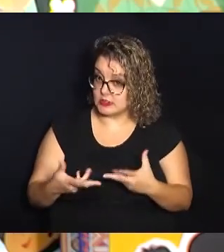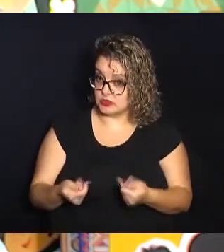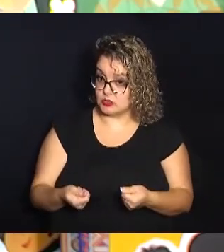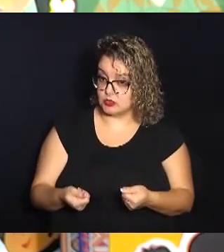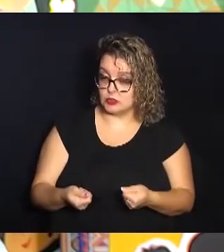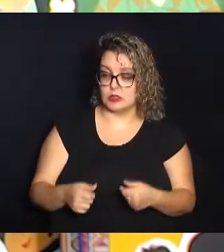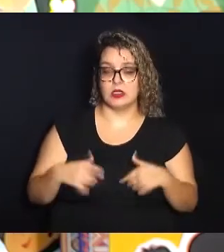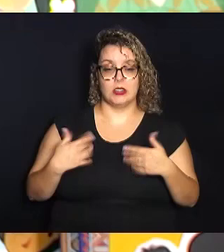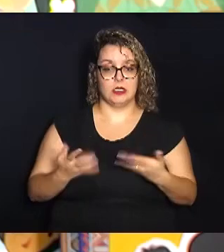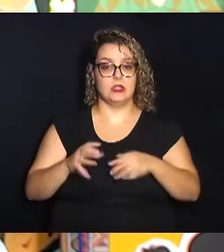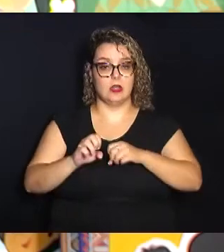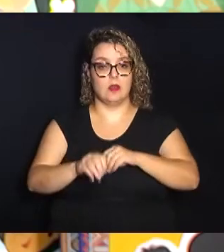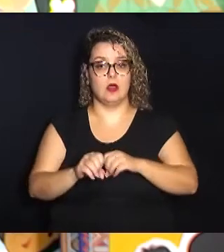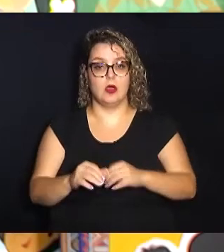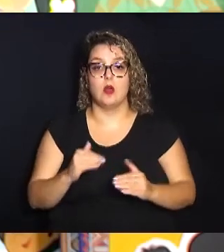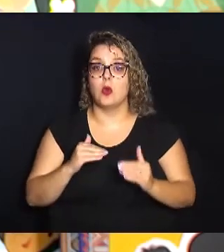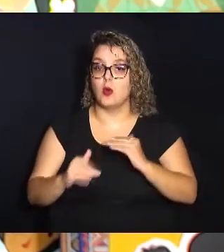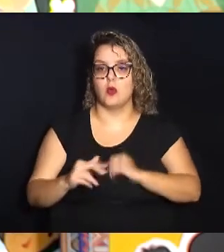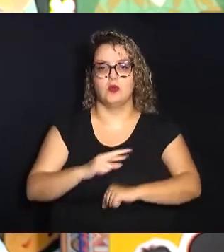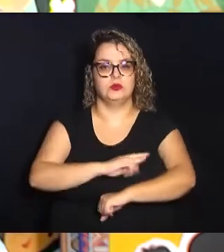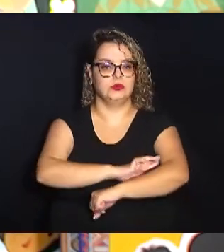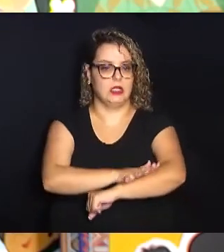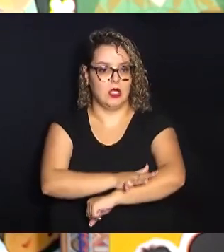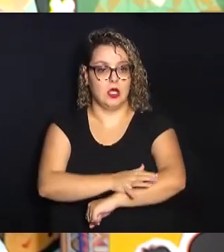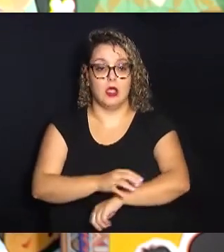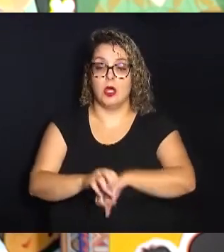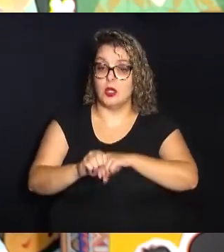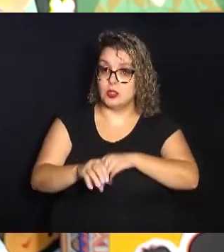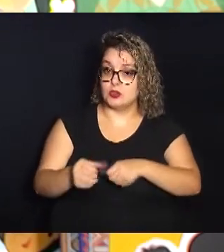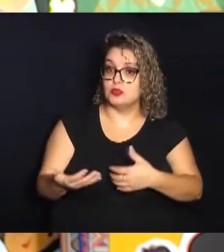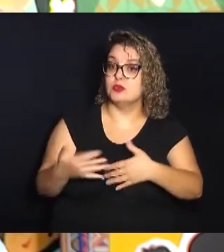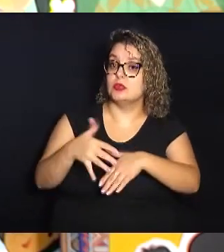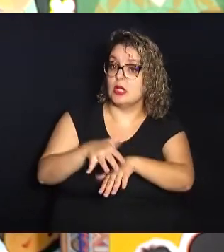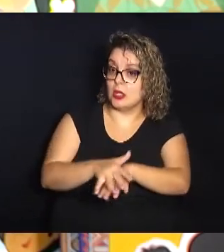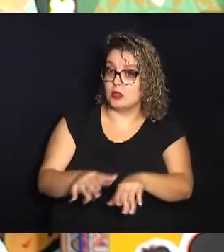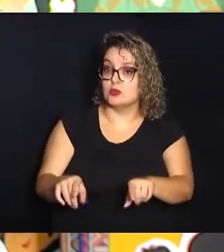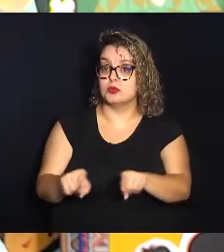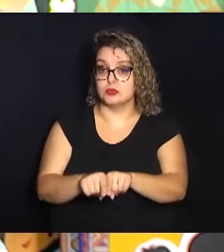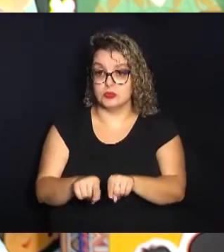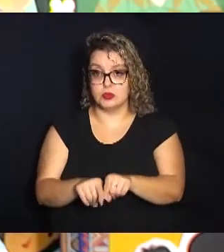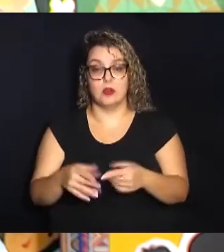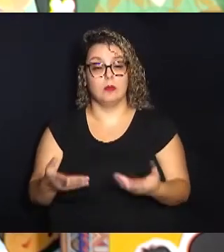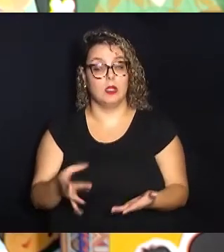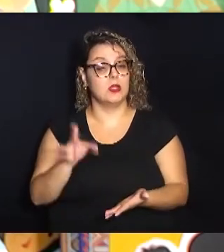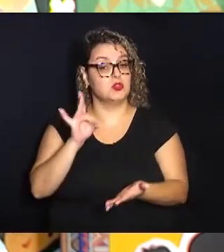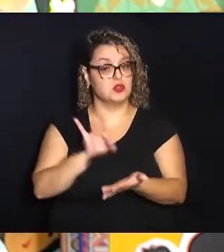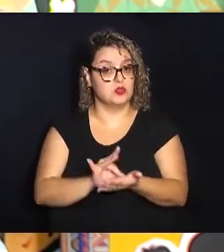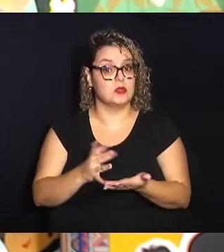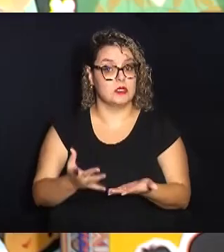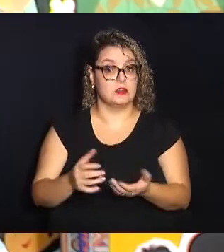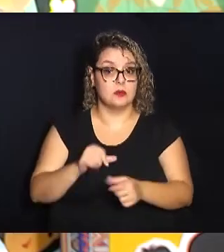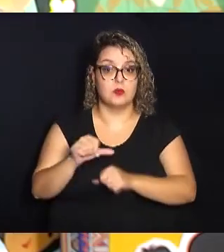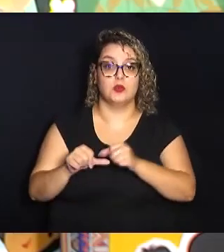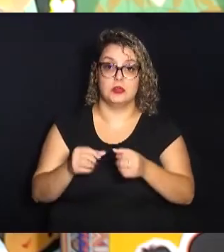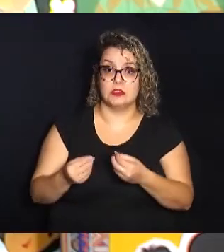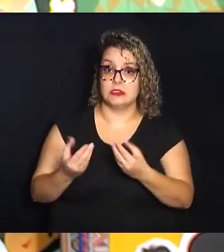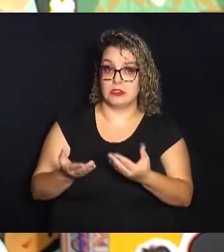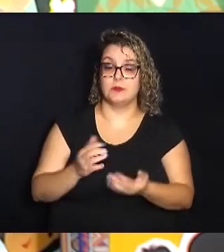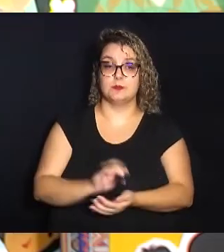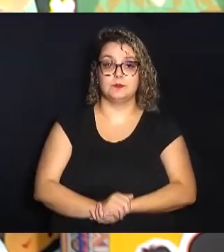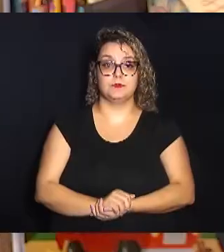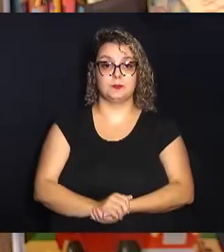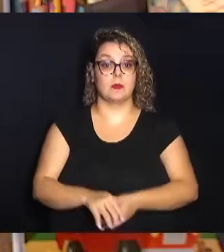raiz de tudo né então a educação antiracista eh a educação inclusiva né Para que de fato traga